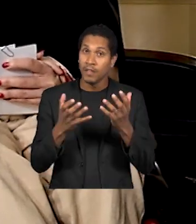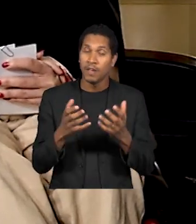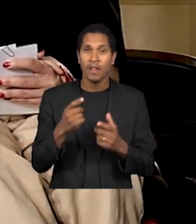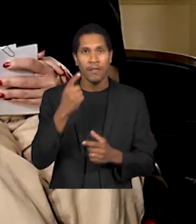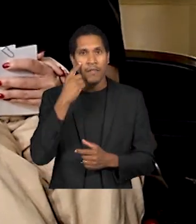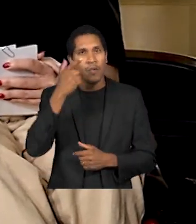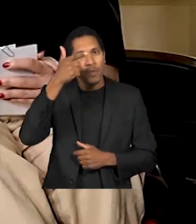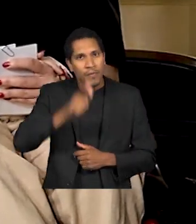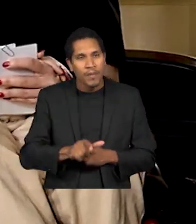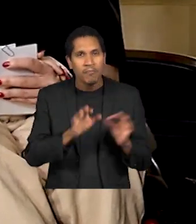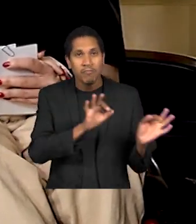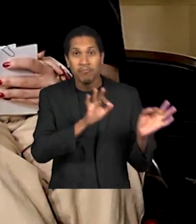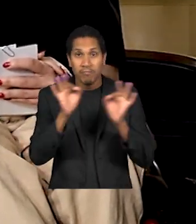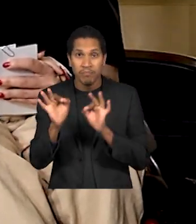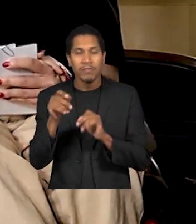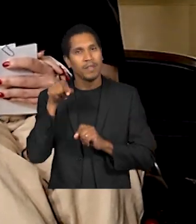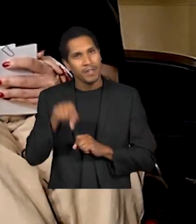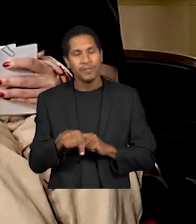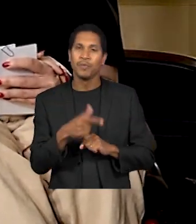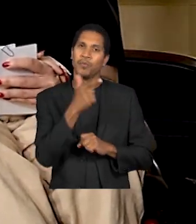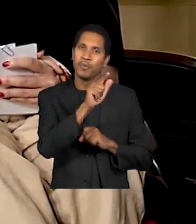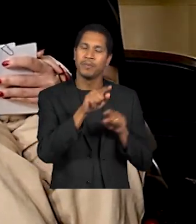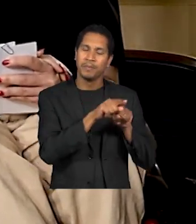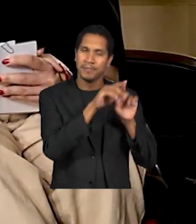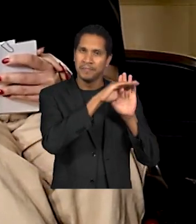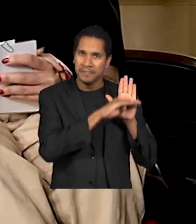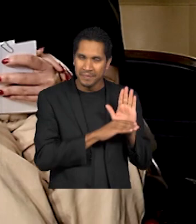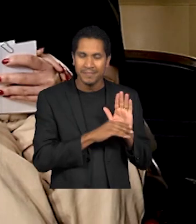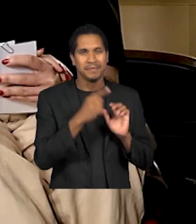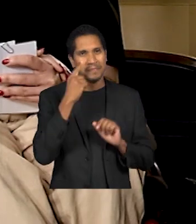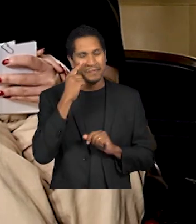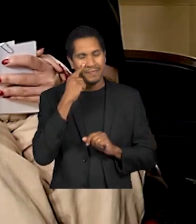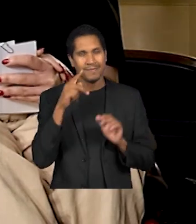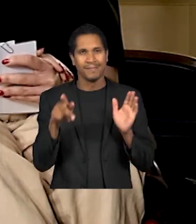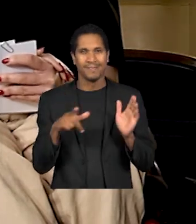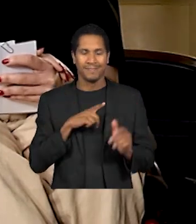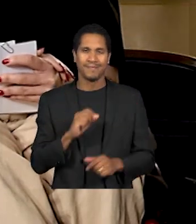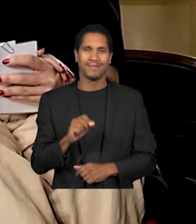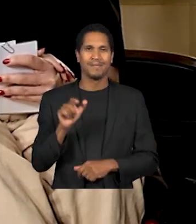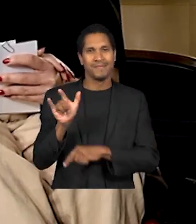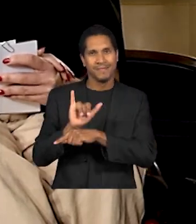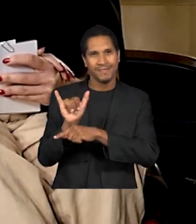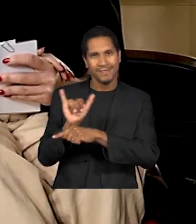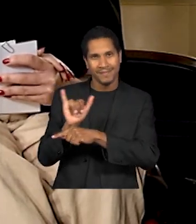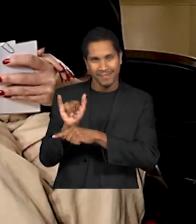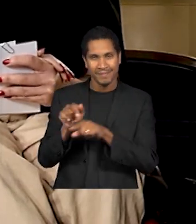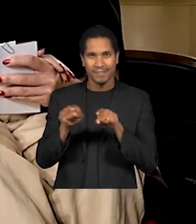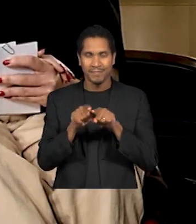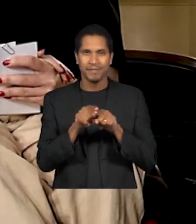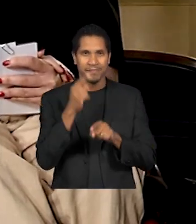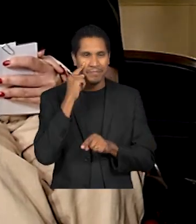rever esse ou qualquer um dos nossos programas, acesse a nossa playlist no YouTube ou nos